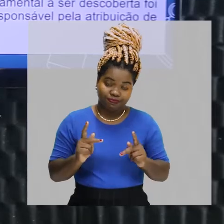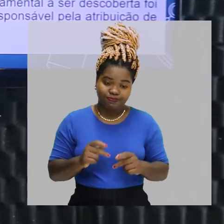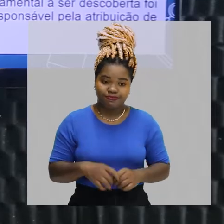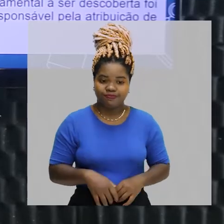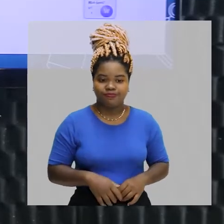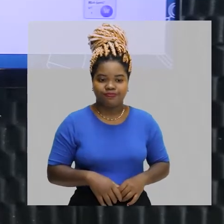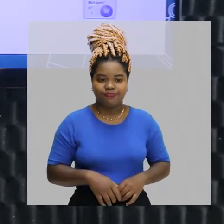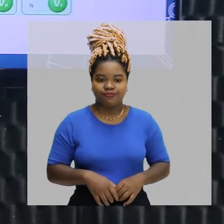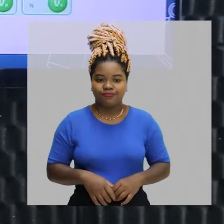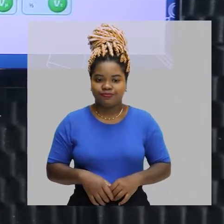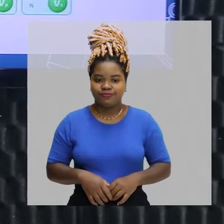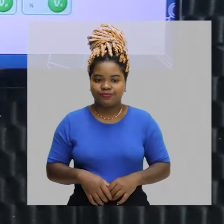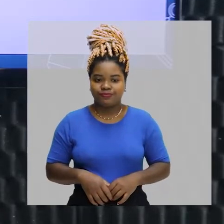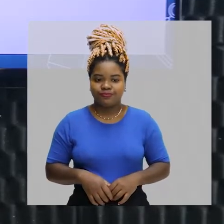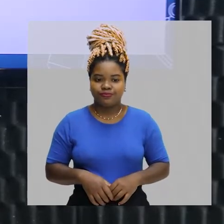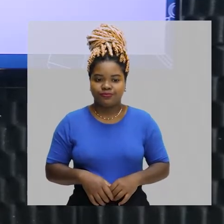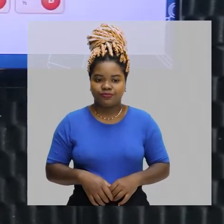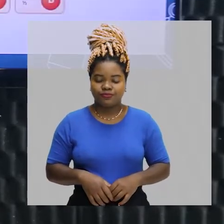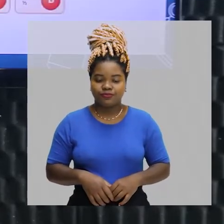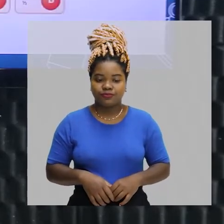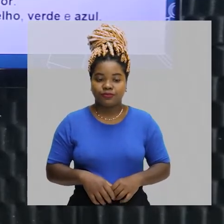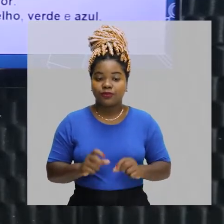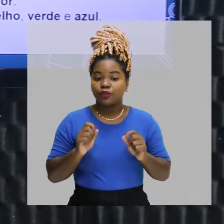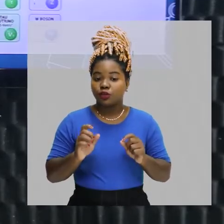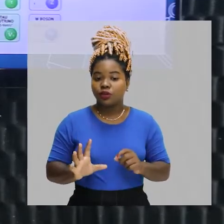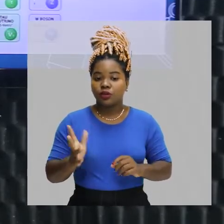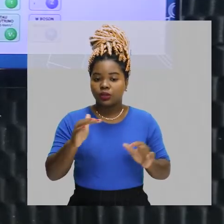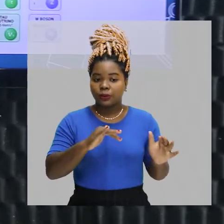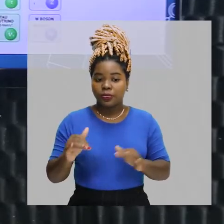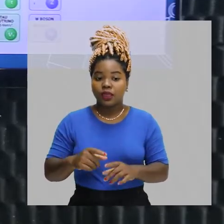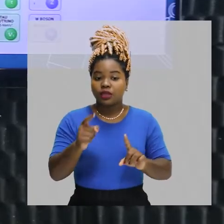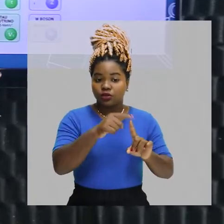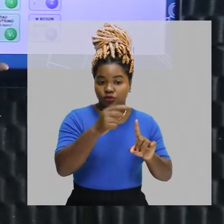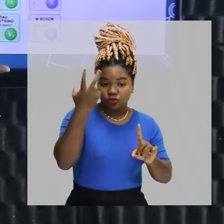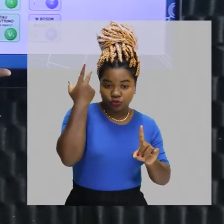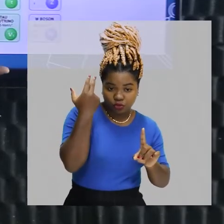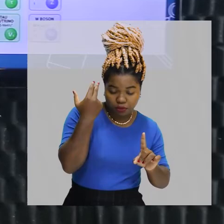ok? Então, é o seguinte, esse é o nosso modelo.